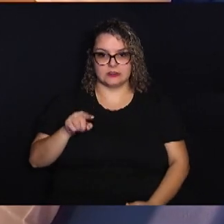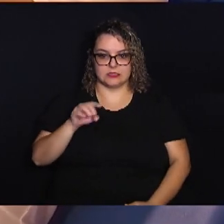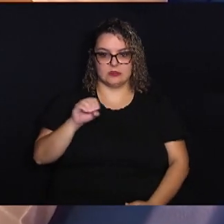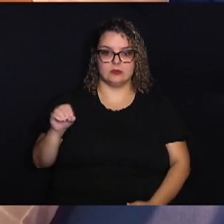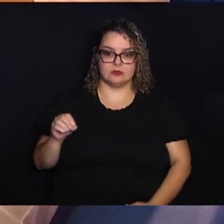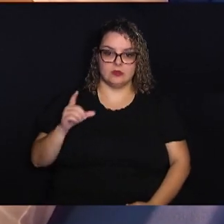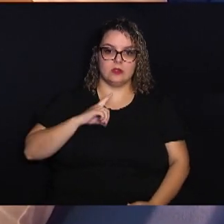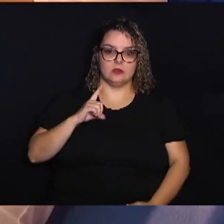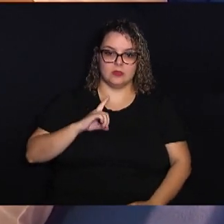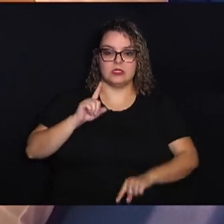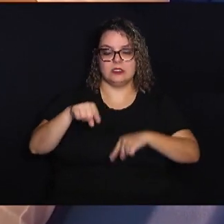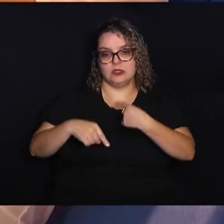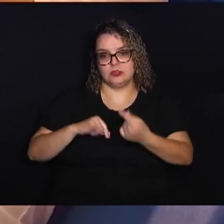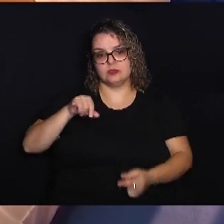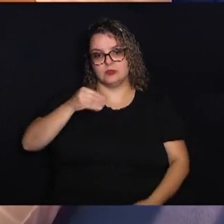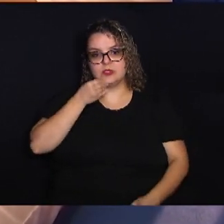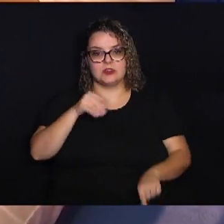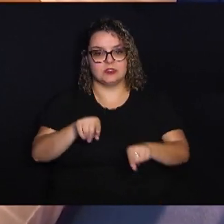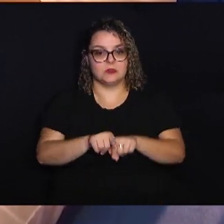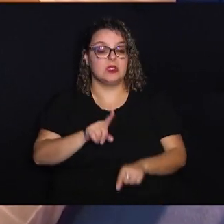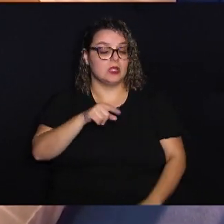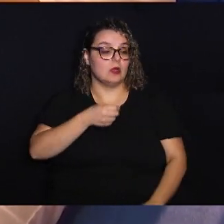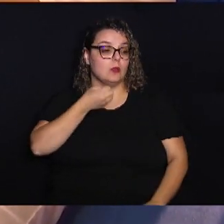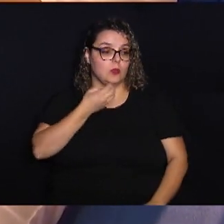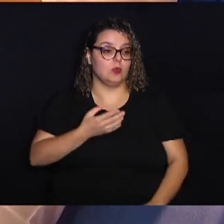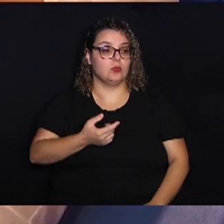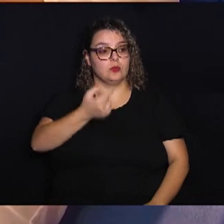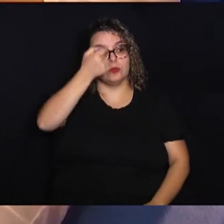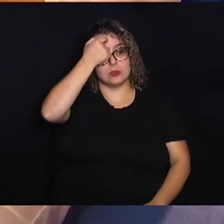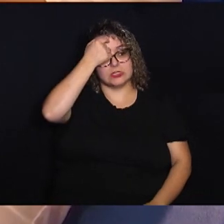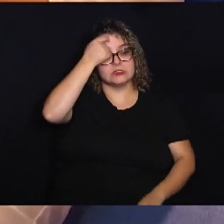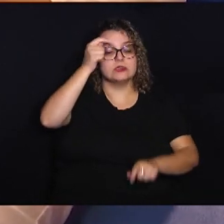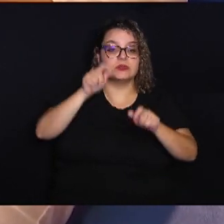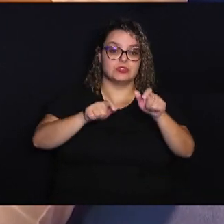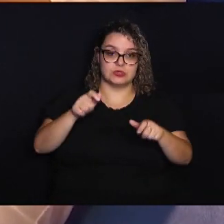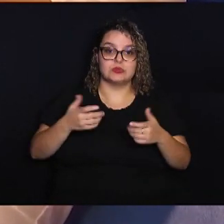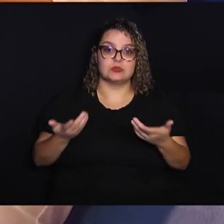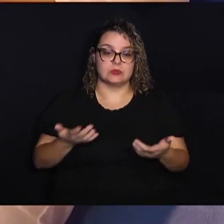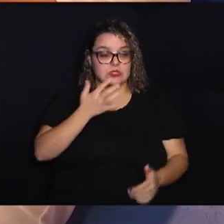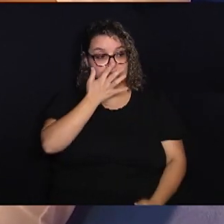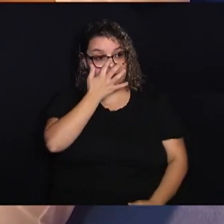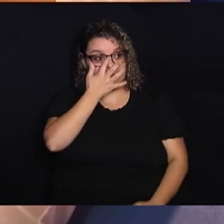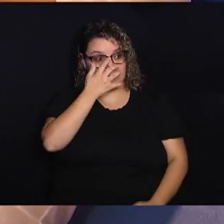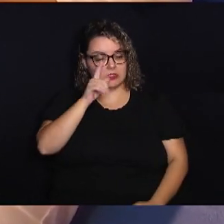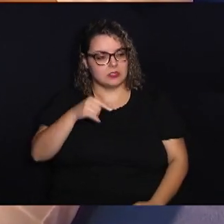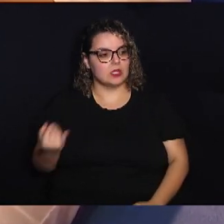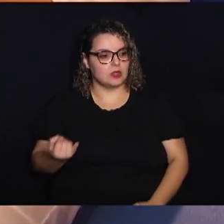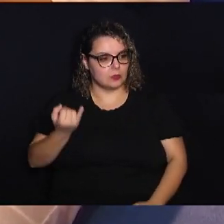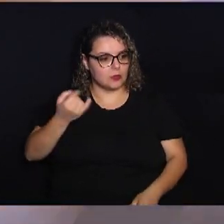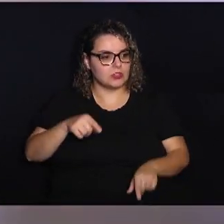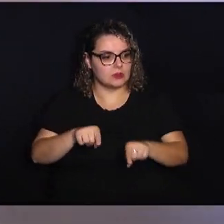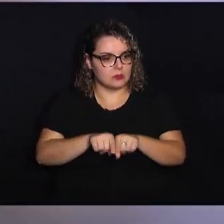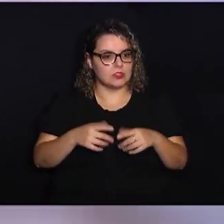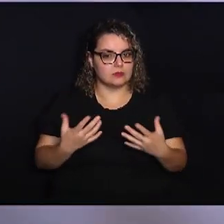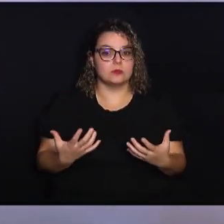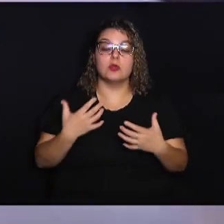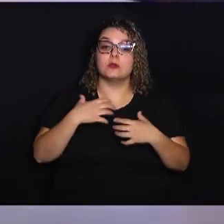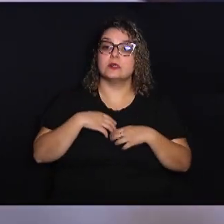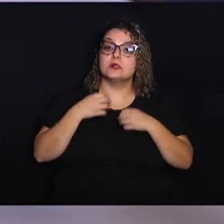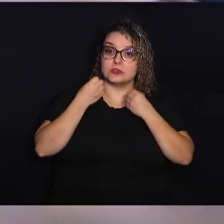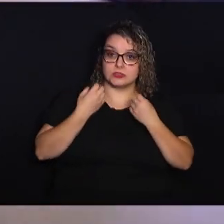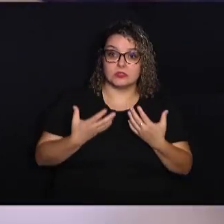também. Maravilha. E datas, dias e horários, né? Eu quero doar, mas eu só tenho um final de semana, só tenho sábado. E aí, como é que está funcionando o